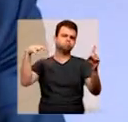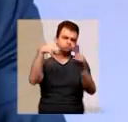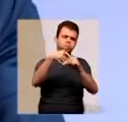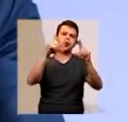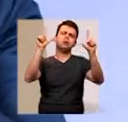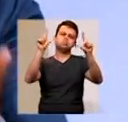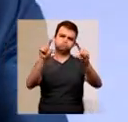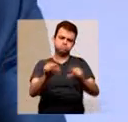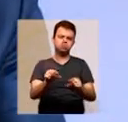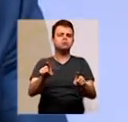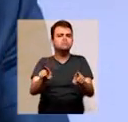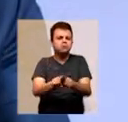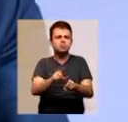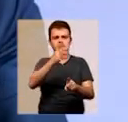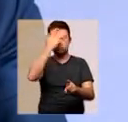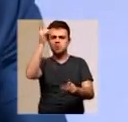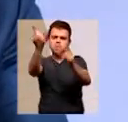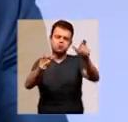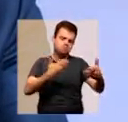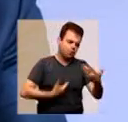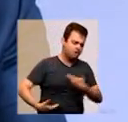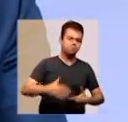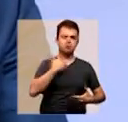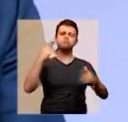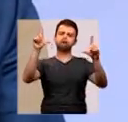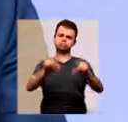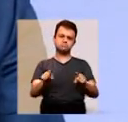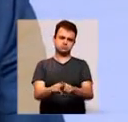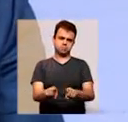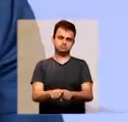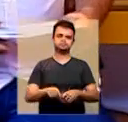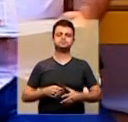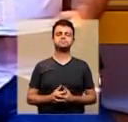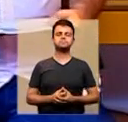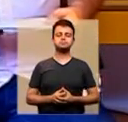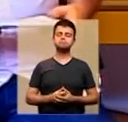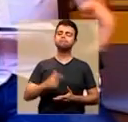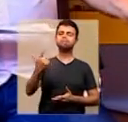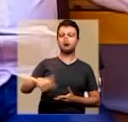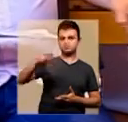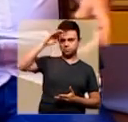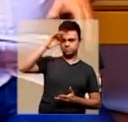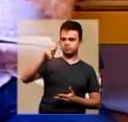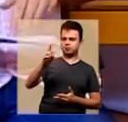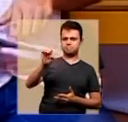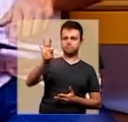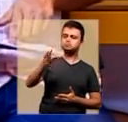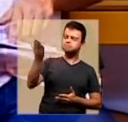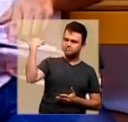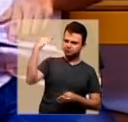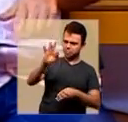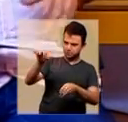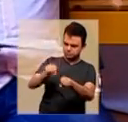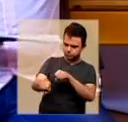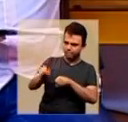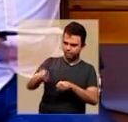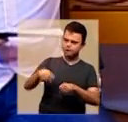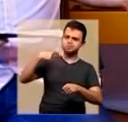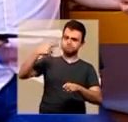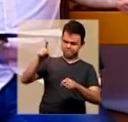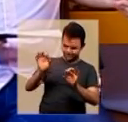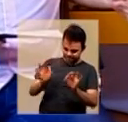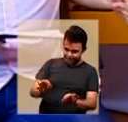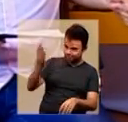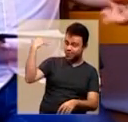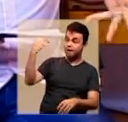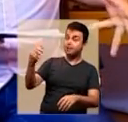e, por consequência, os ferimentos, as mortes. O Cabo Herbert, o senhor se formou em Direito na época que a Lei